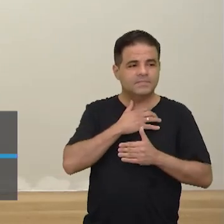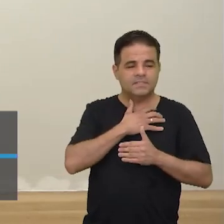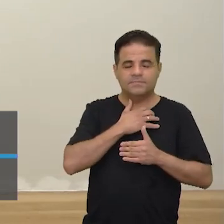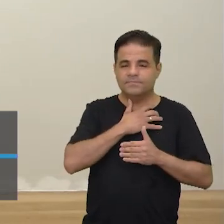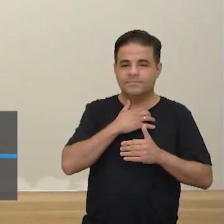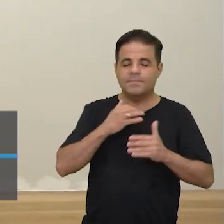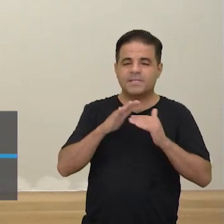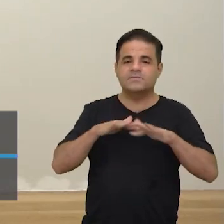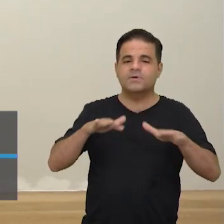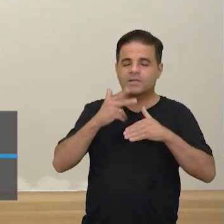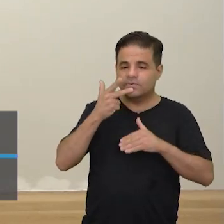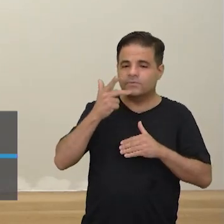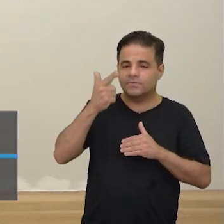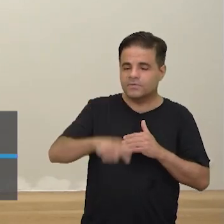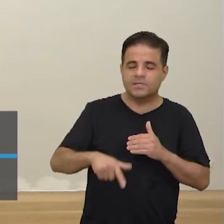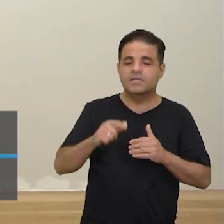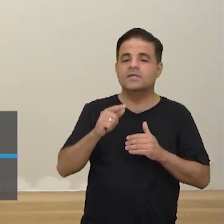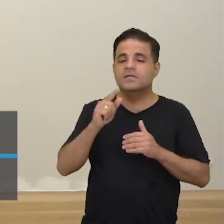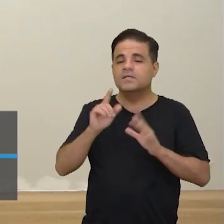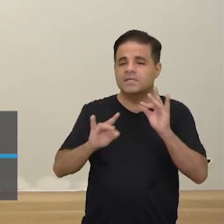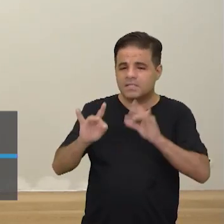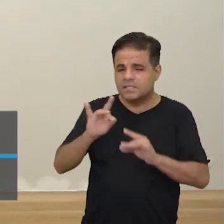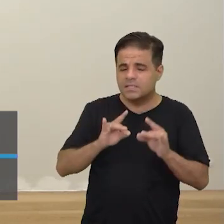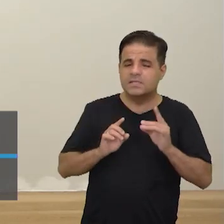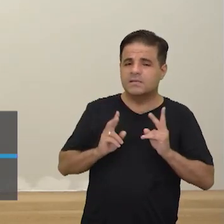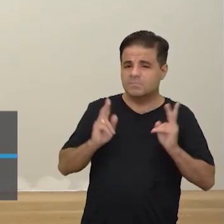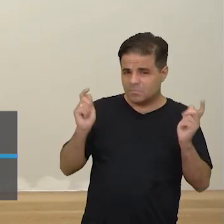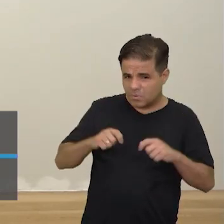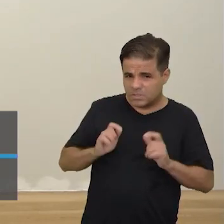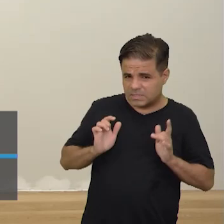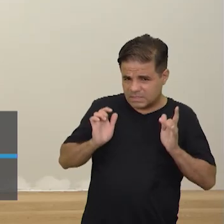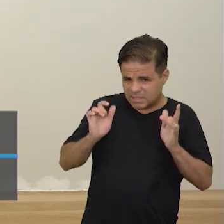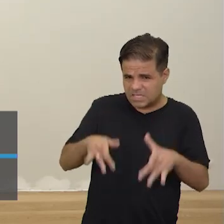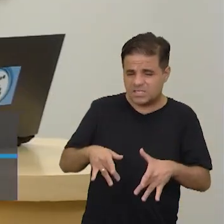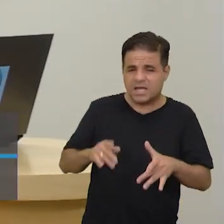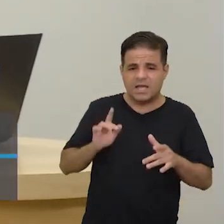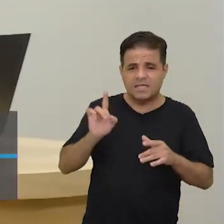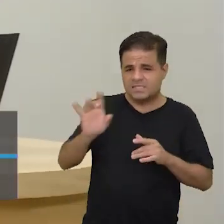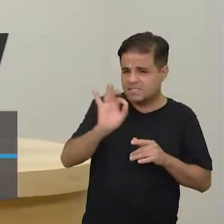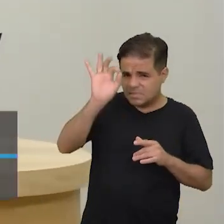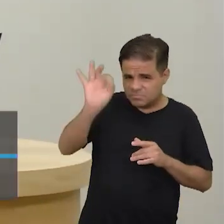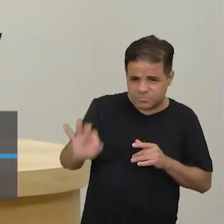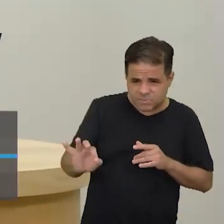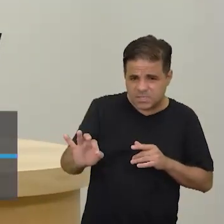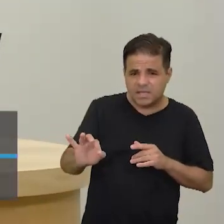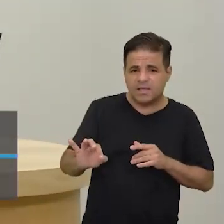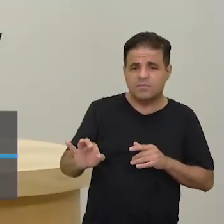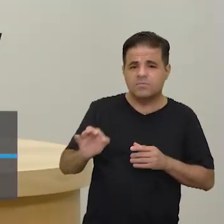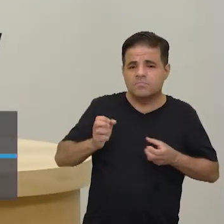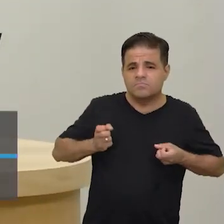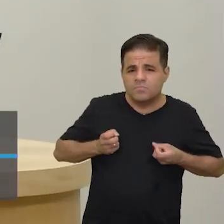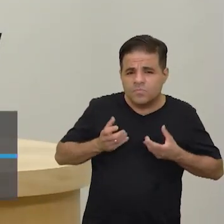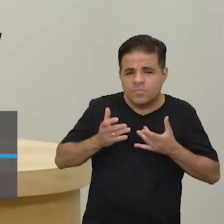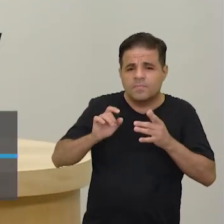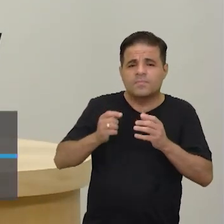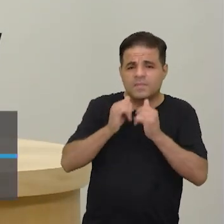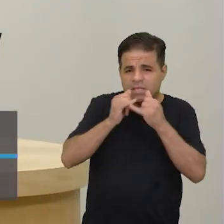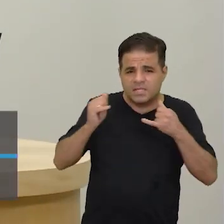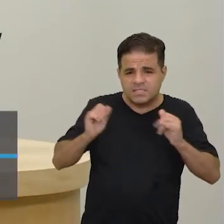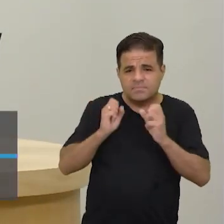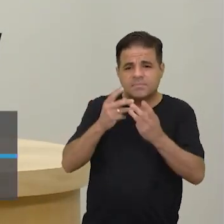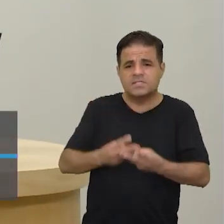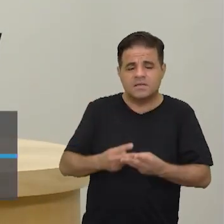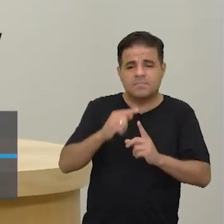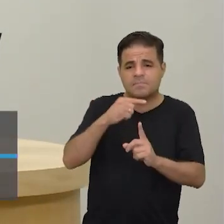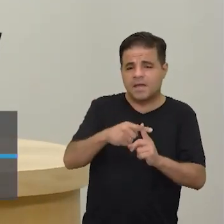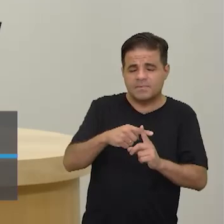sem deixar resíduo? Não, sempre tem aí o... Lembra? 100%, né? Transformar 100% de energia em massa